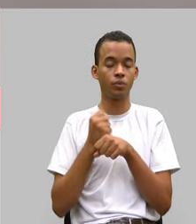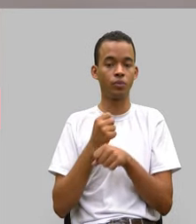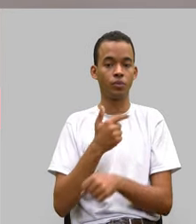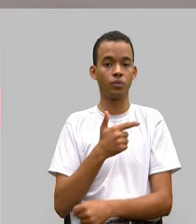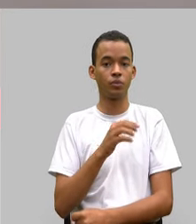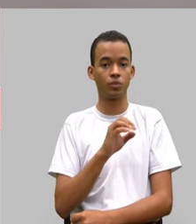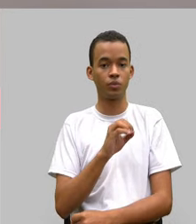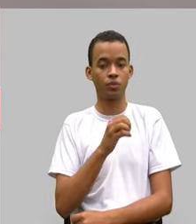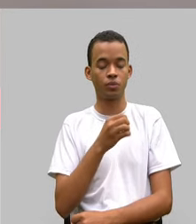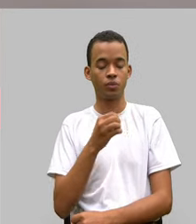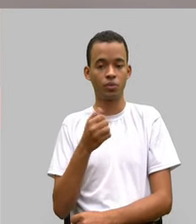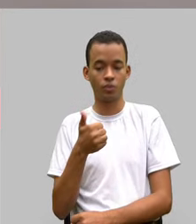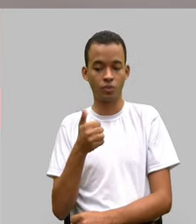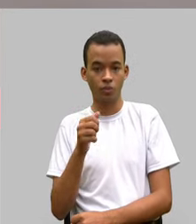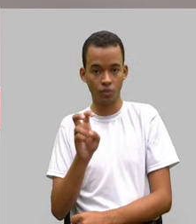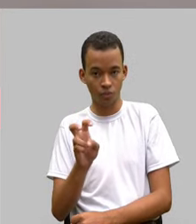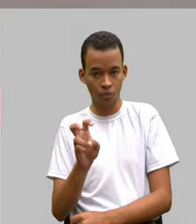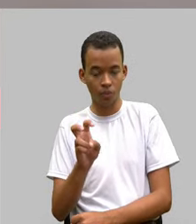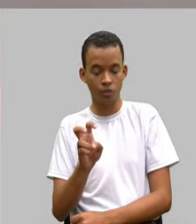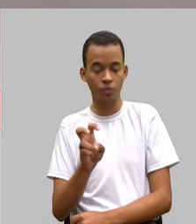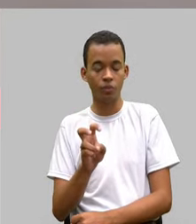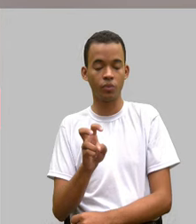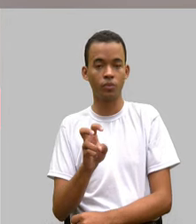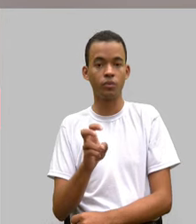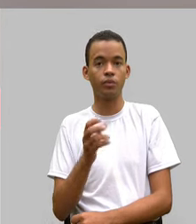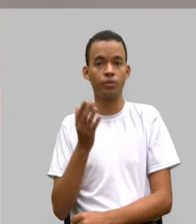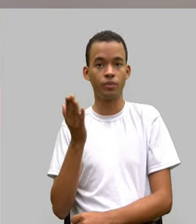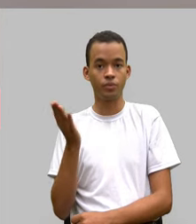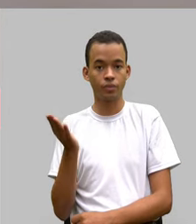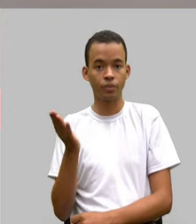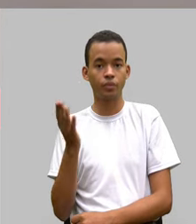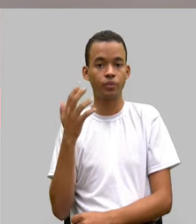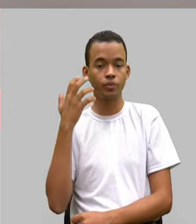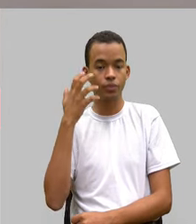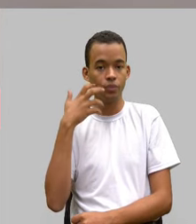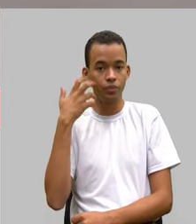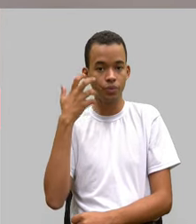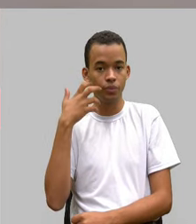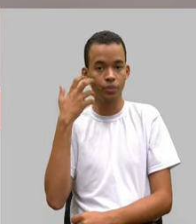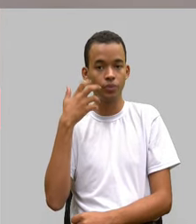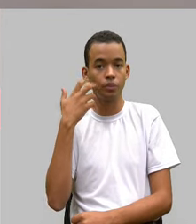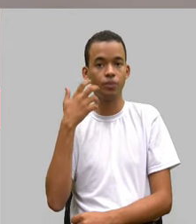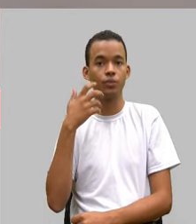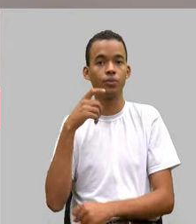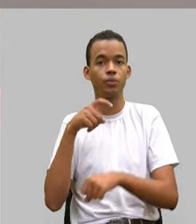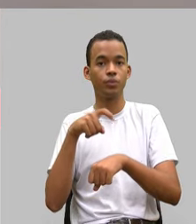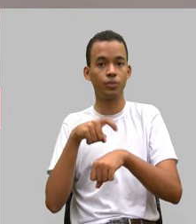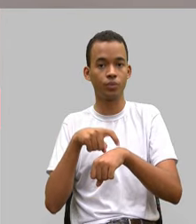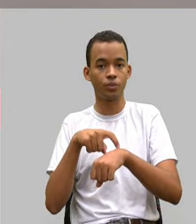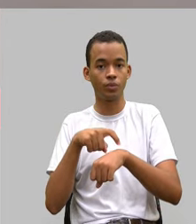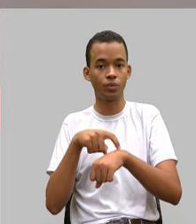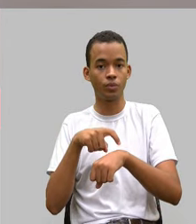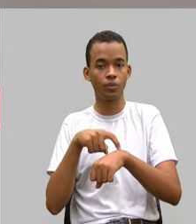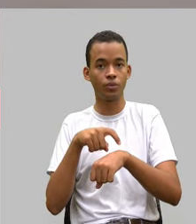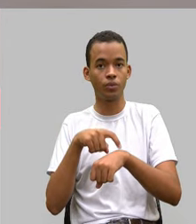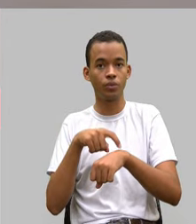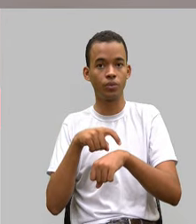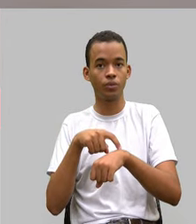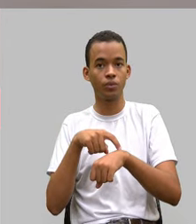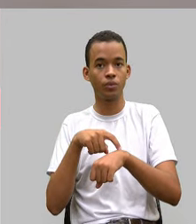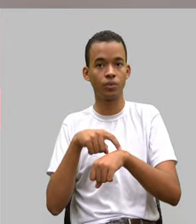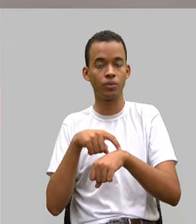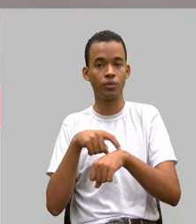Academy o expositor terá o seu tempo para suas apresentações dispensada a